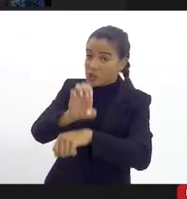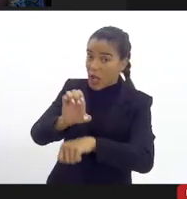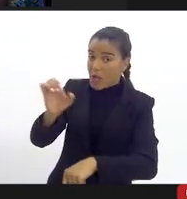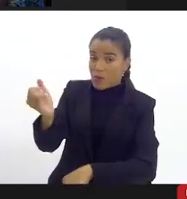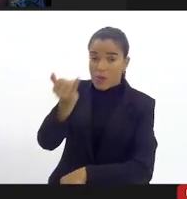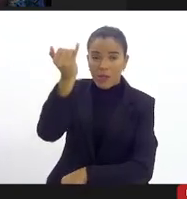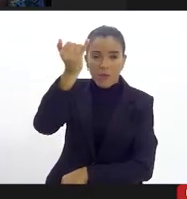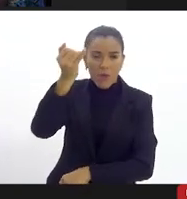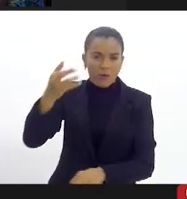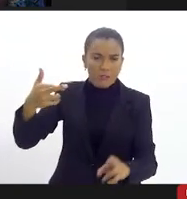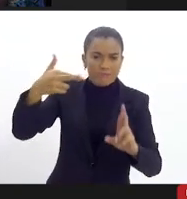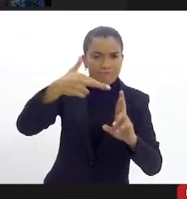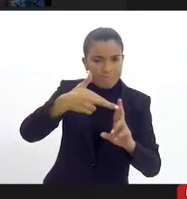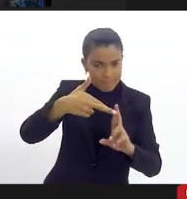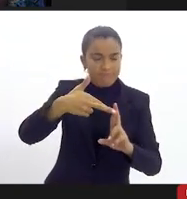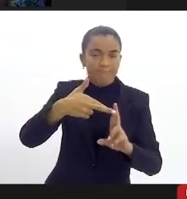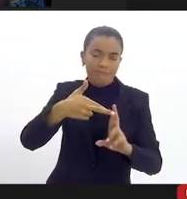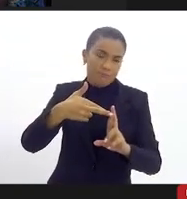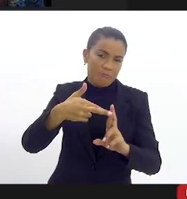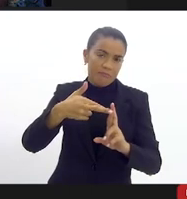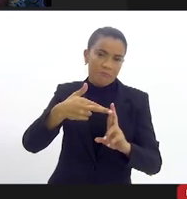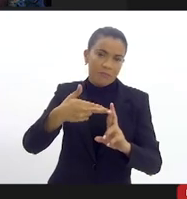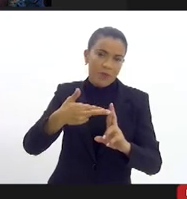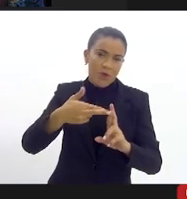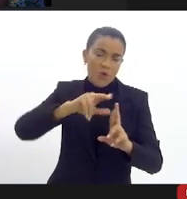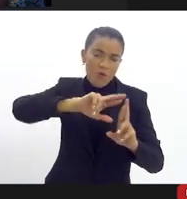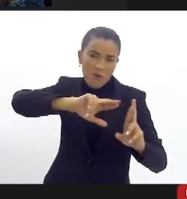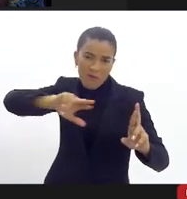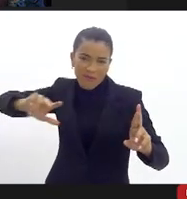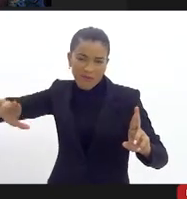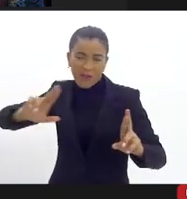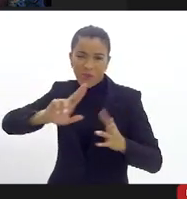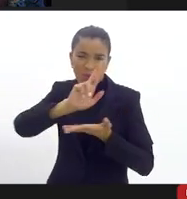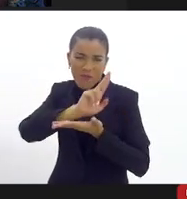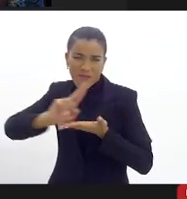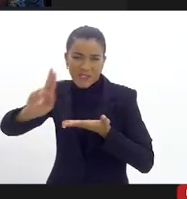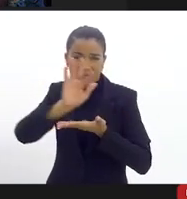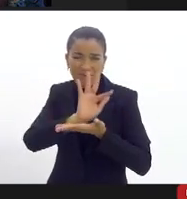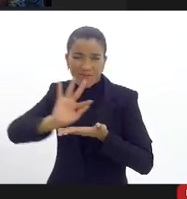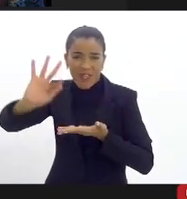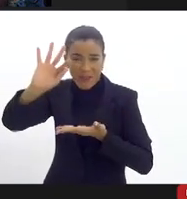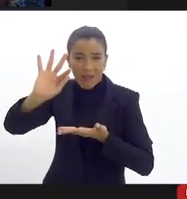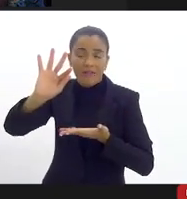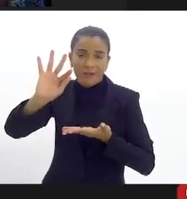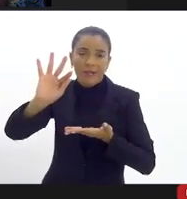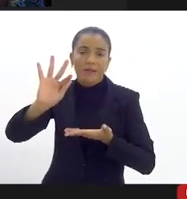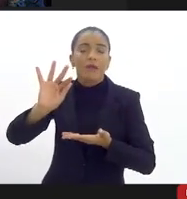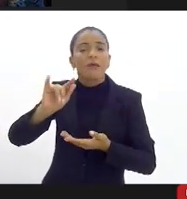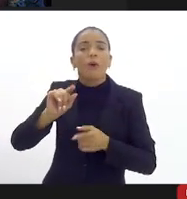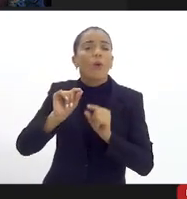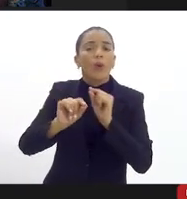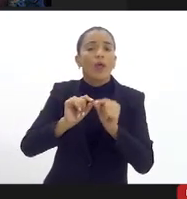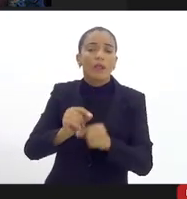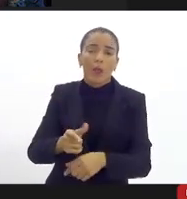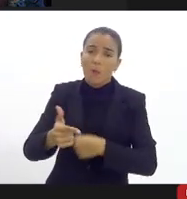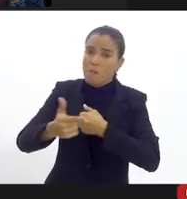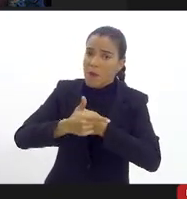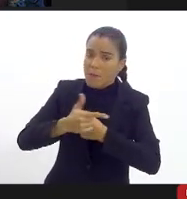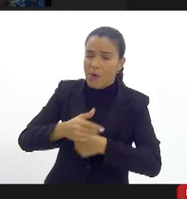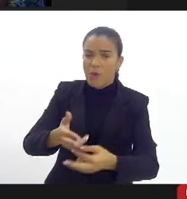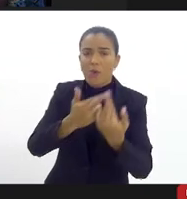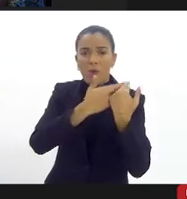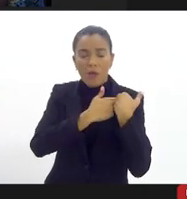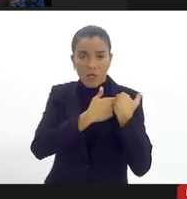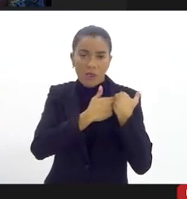importante da Federação com muitas universidades e faculdades isoladas eles jogam papel